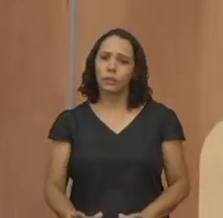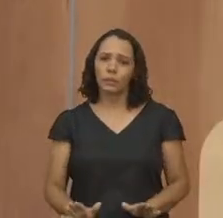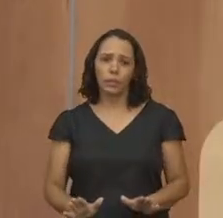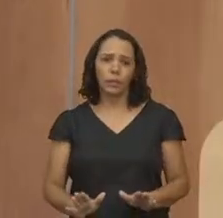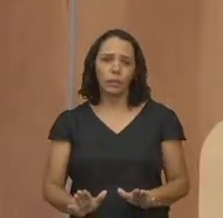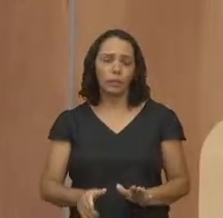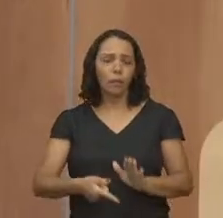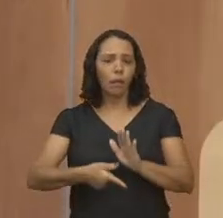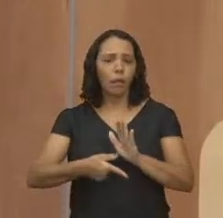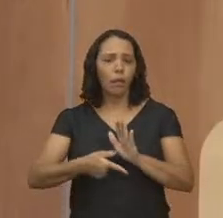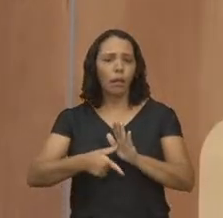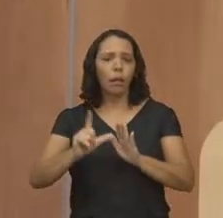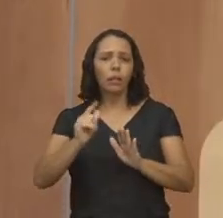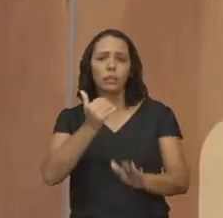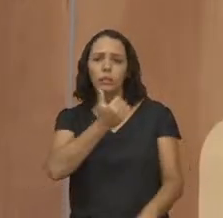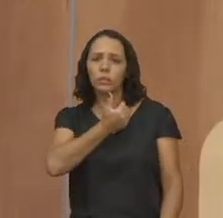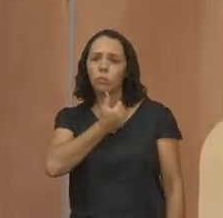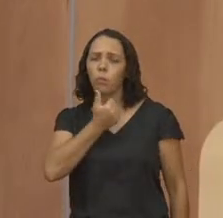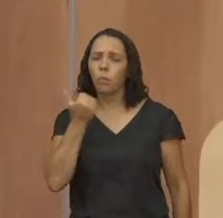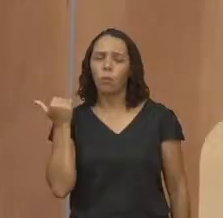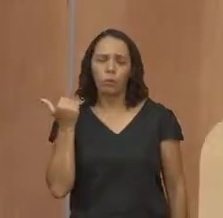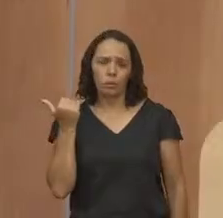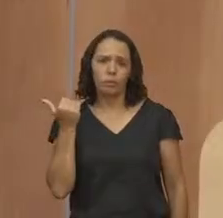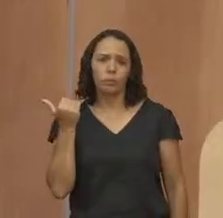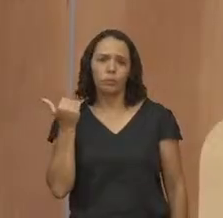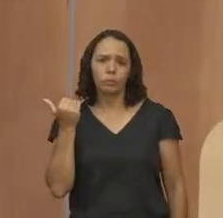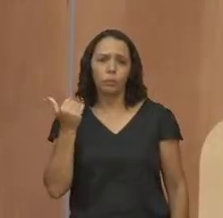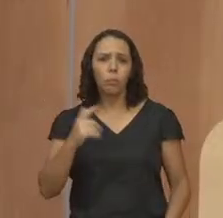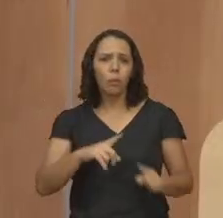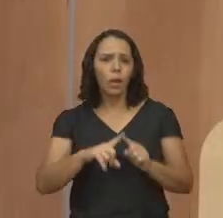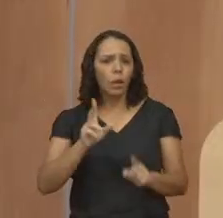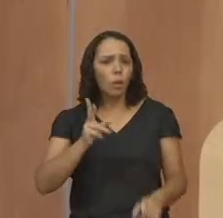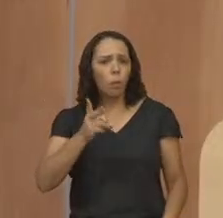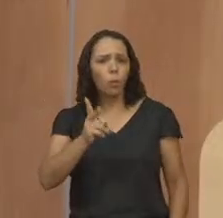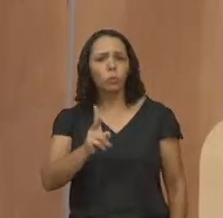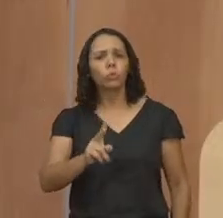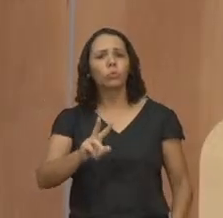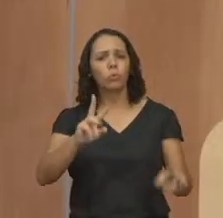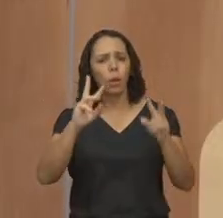nascer no seu parto normal. Mas não deixa de ser uma vida.